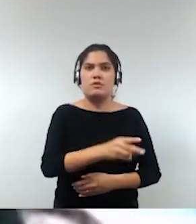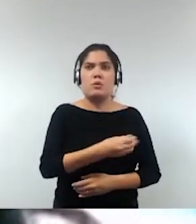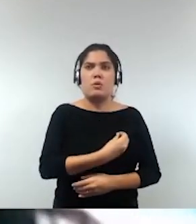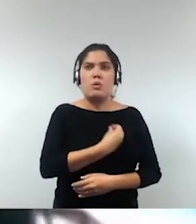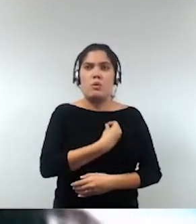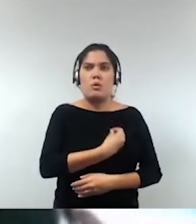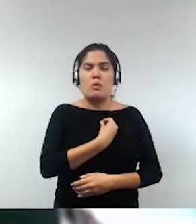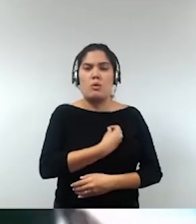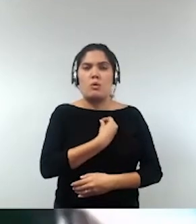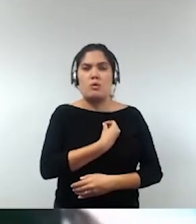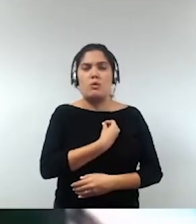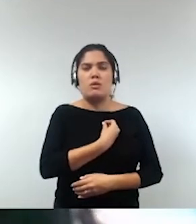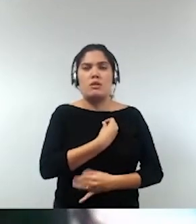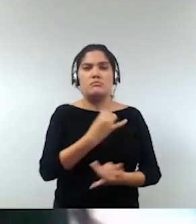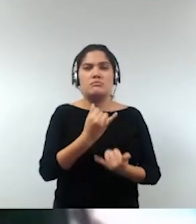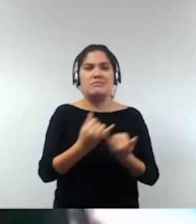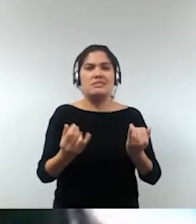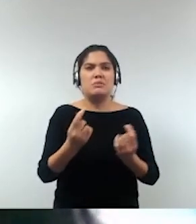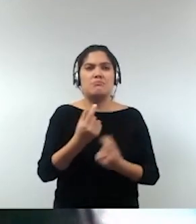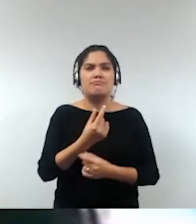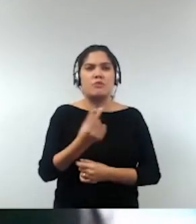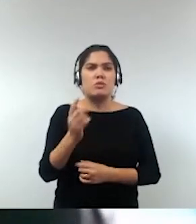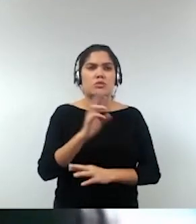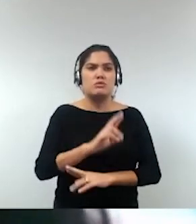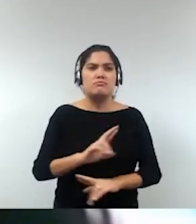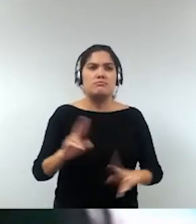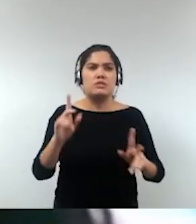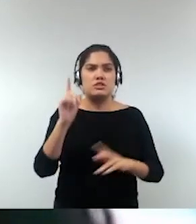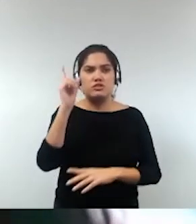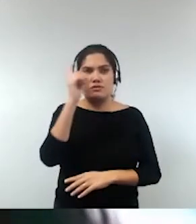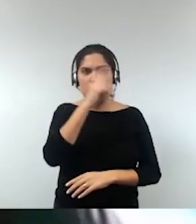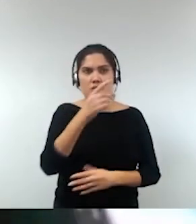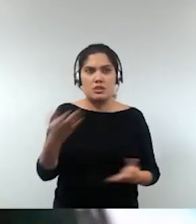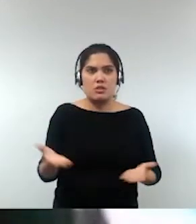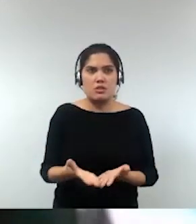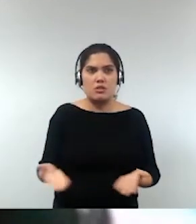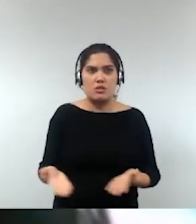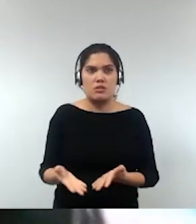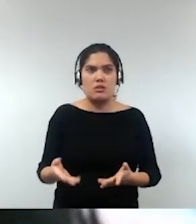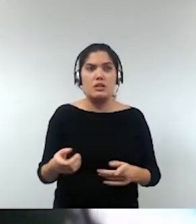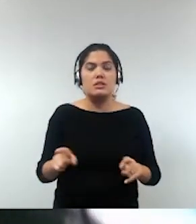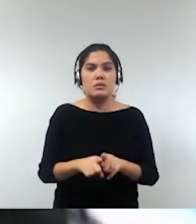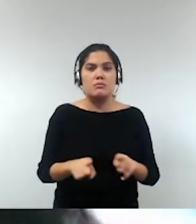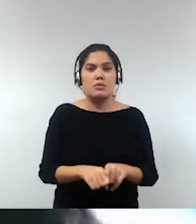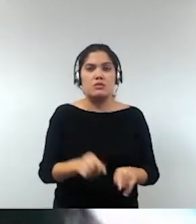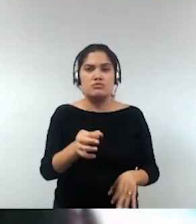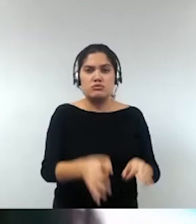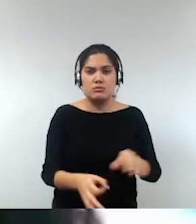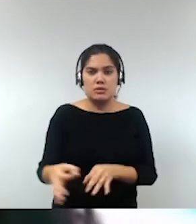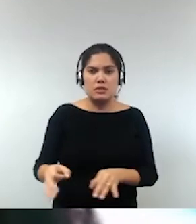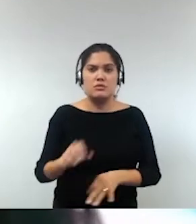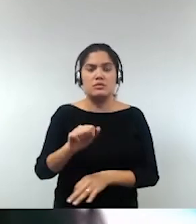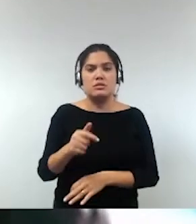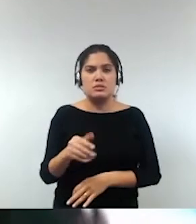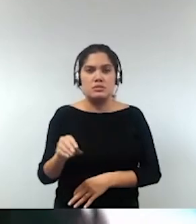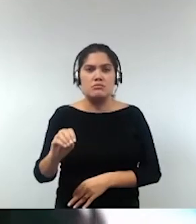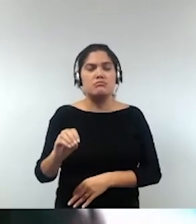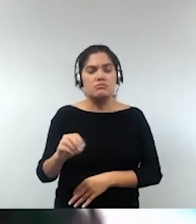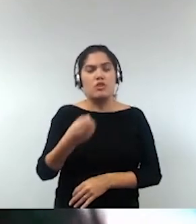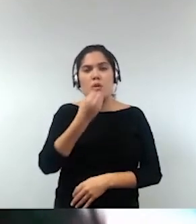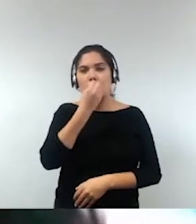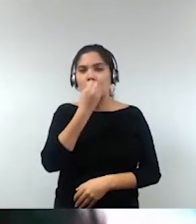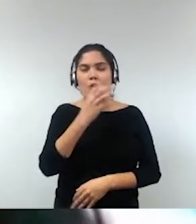né, uma situação um pouco difícil agora. E mesmo para ajuizamento de ações. Foi uma